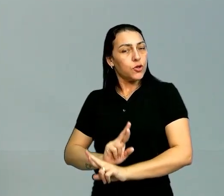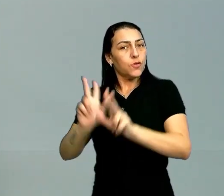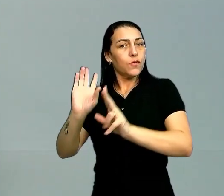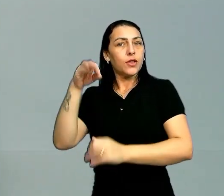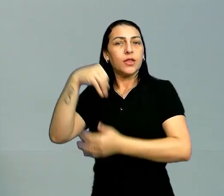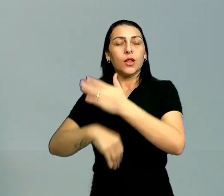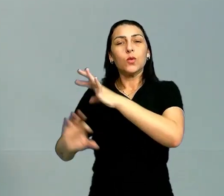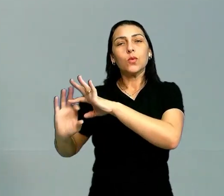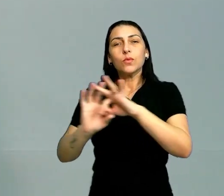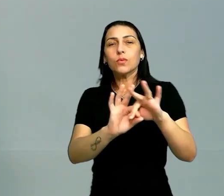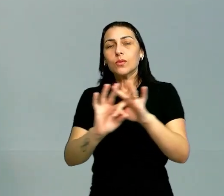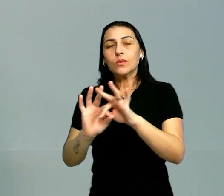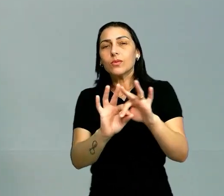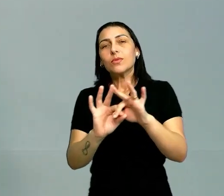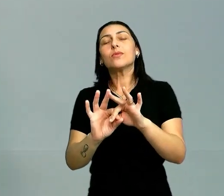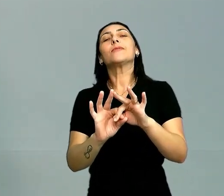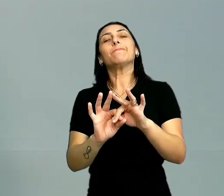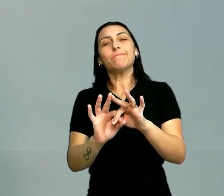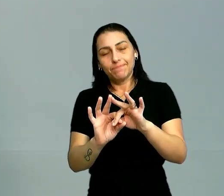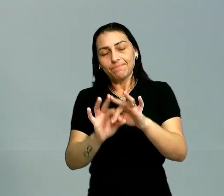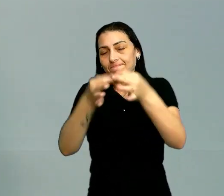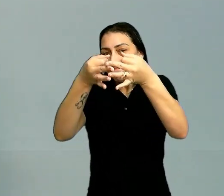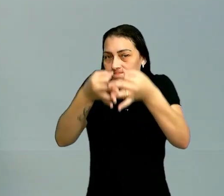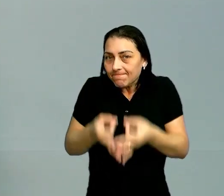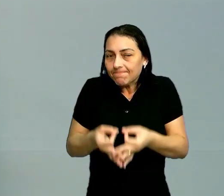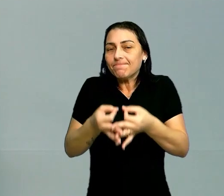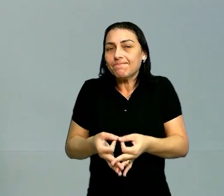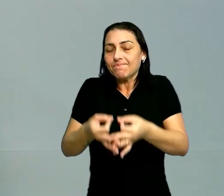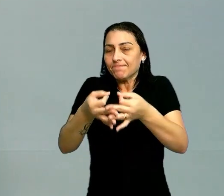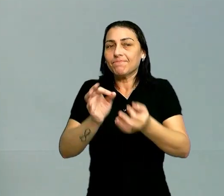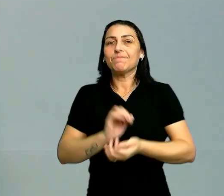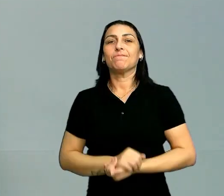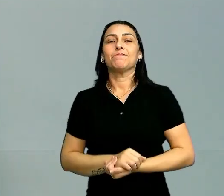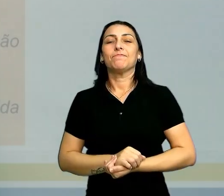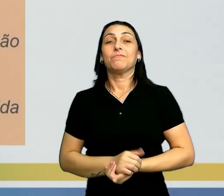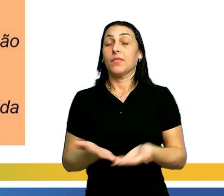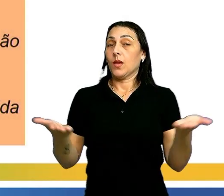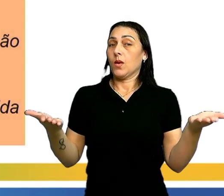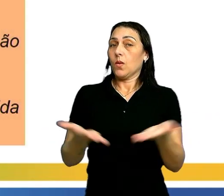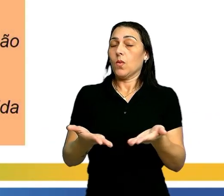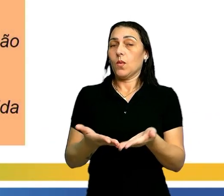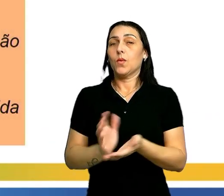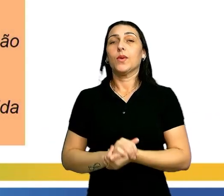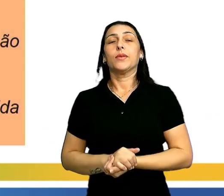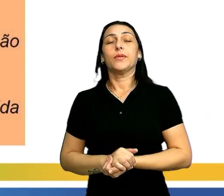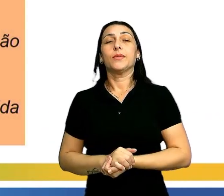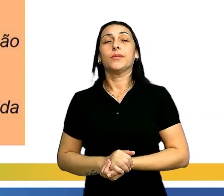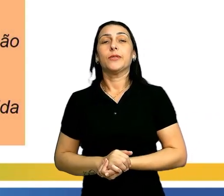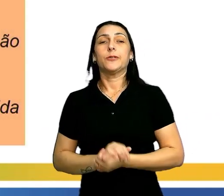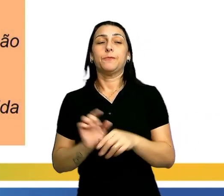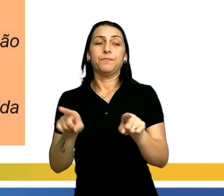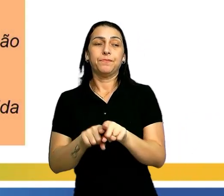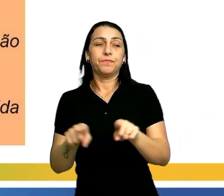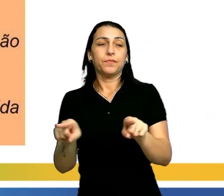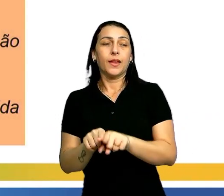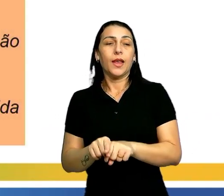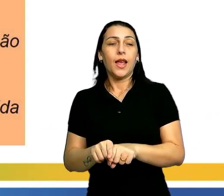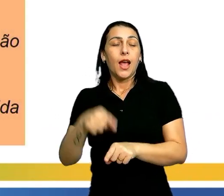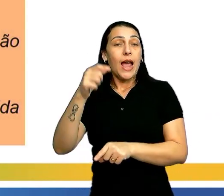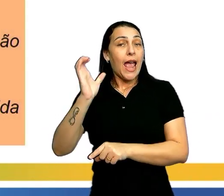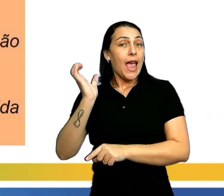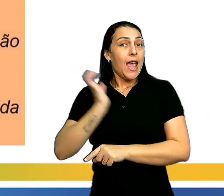dentro do contexto e na medida correta, na medida certa. Agora, outra coisa também, não